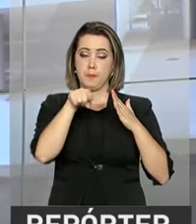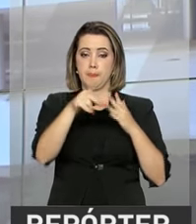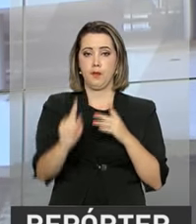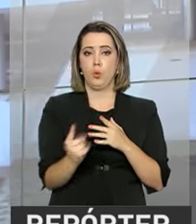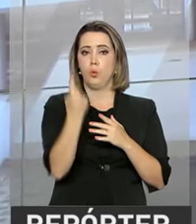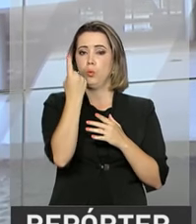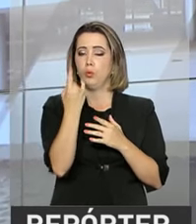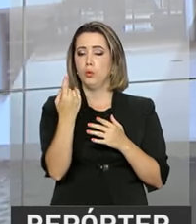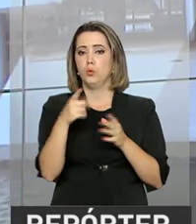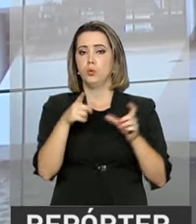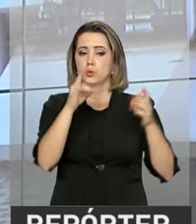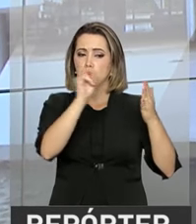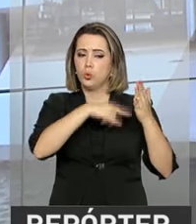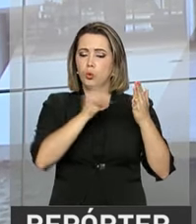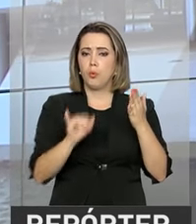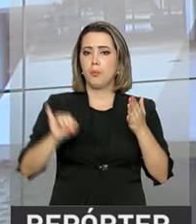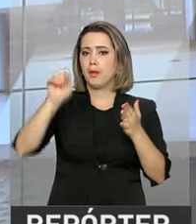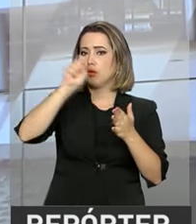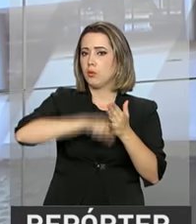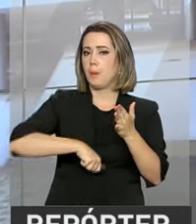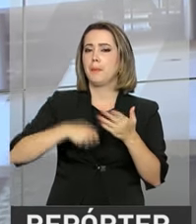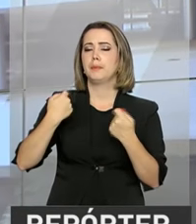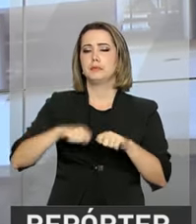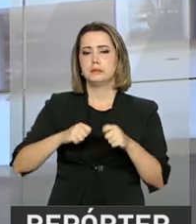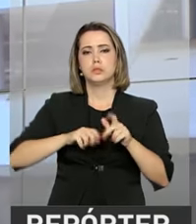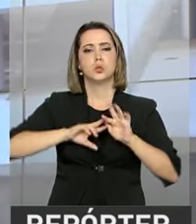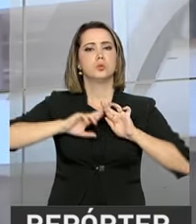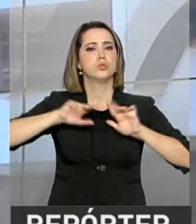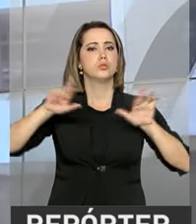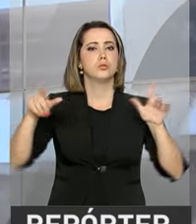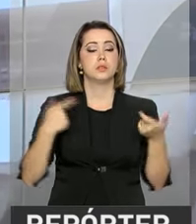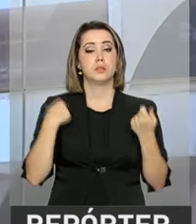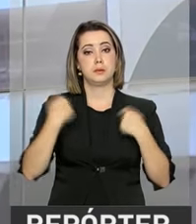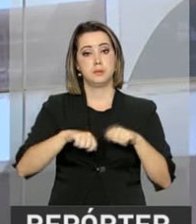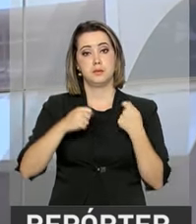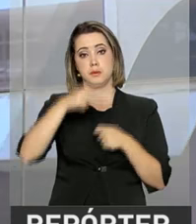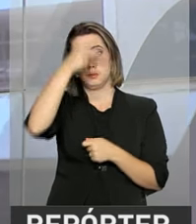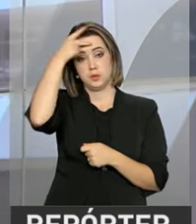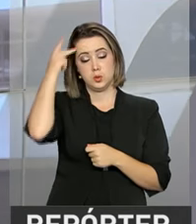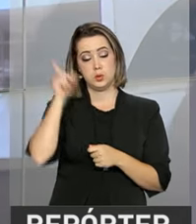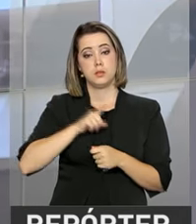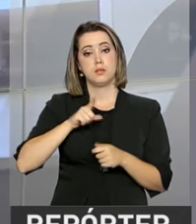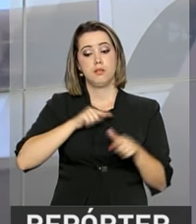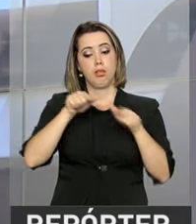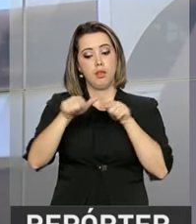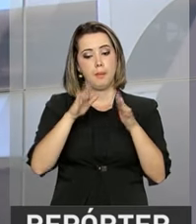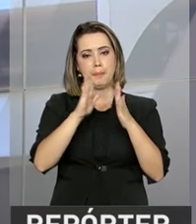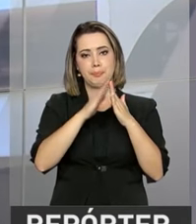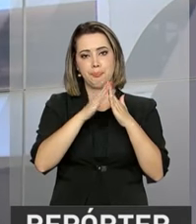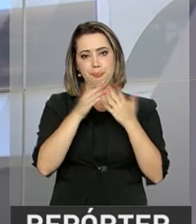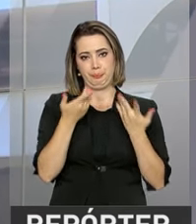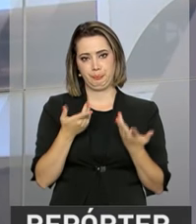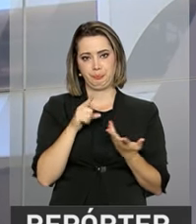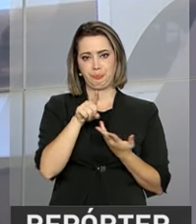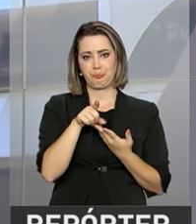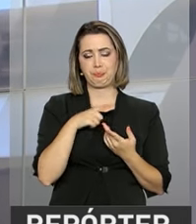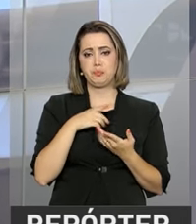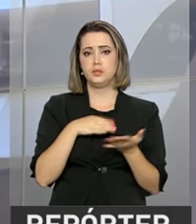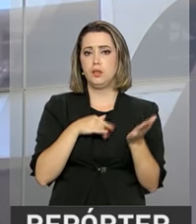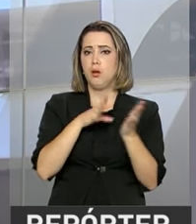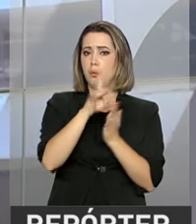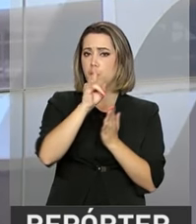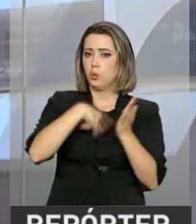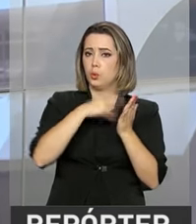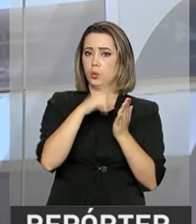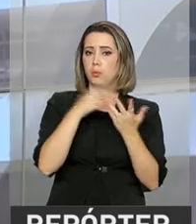as contribuições fiscais trabalhistas e previdenciárias que devem ser recolhidas pelos empregadores para a emissão da guia o